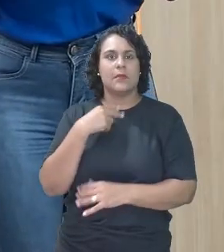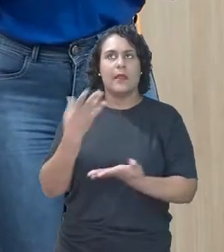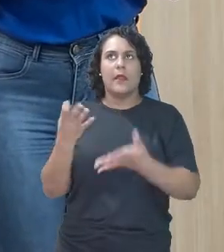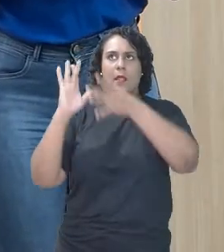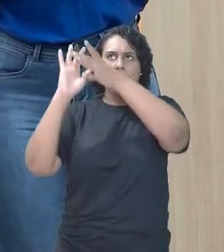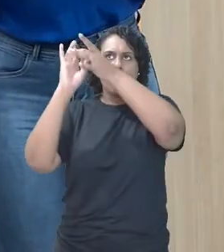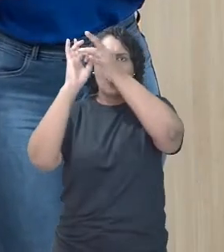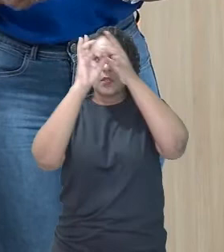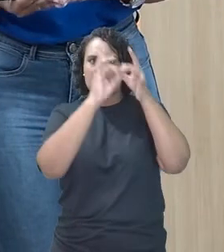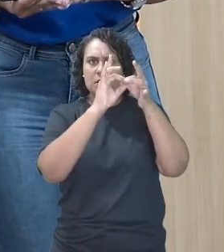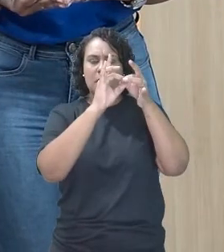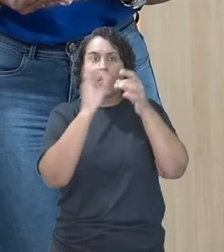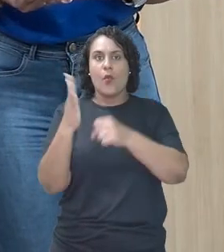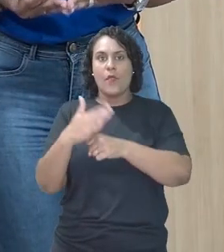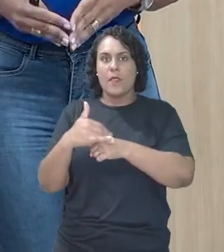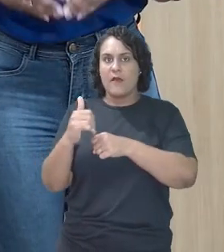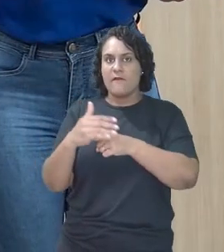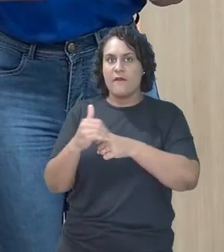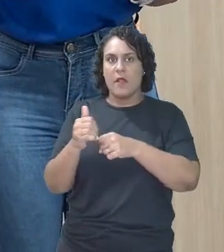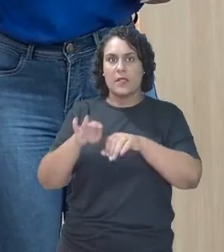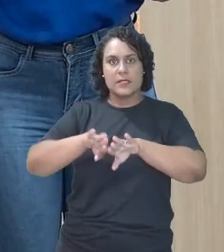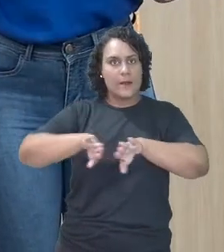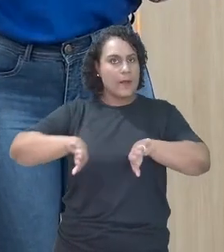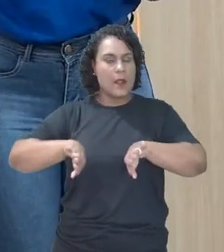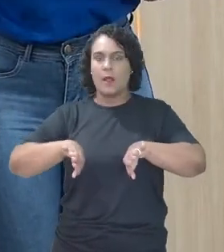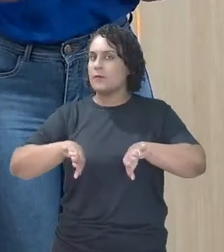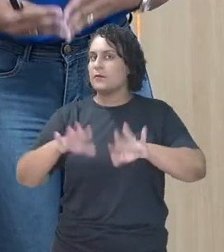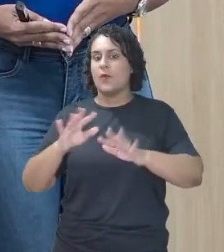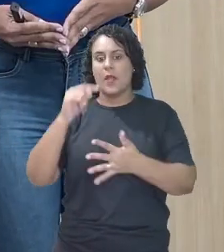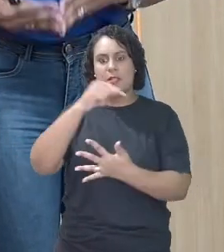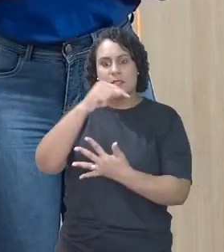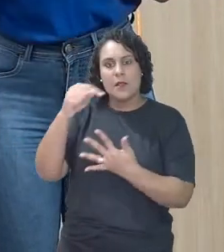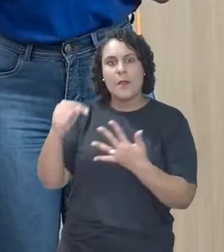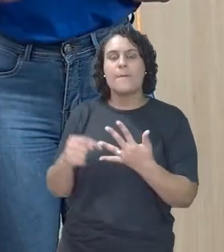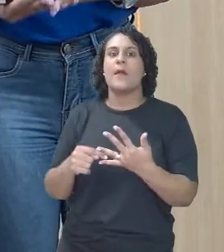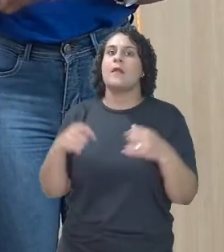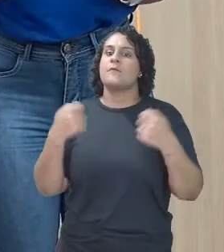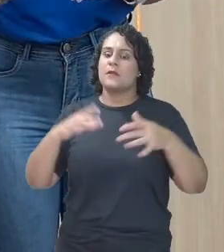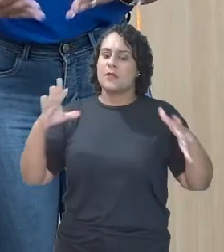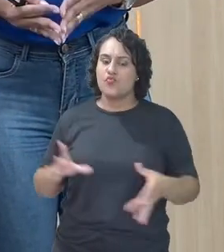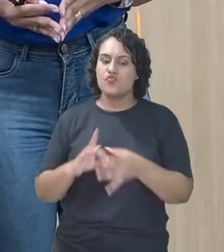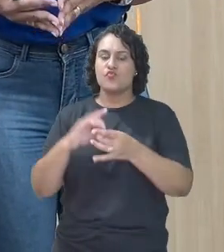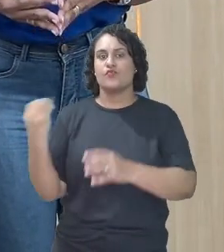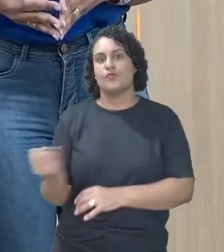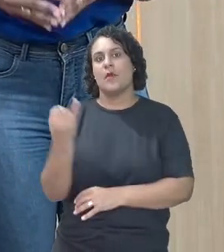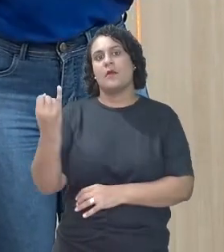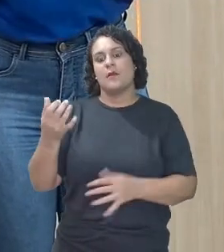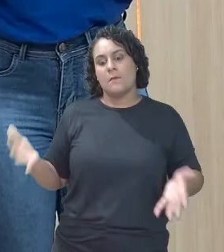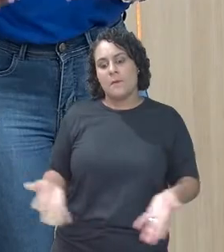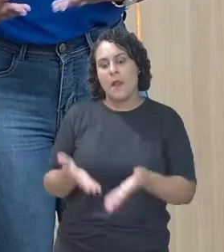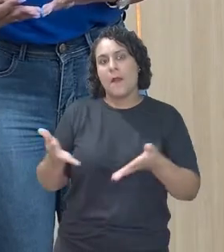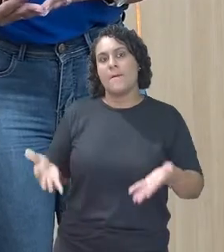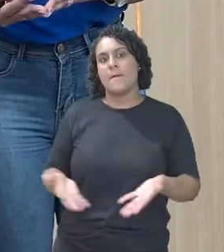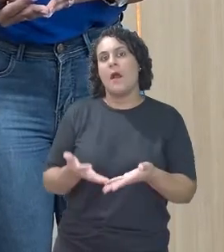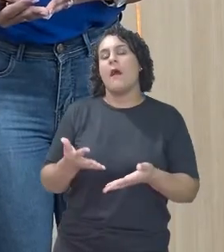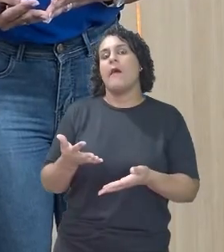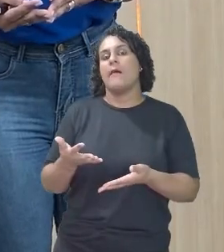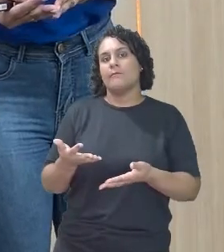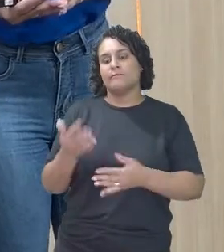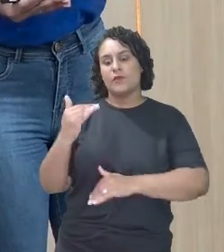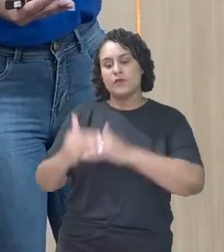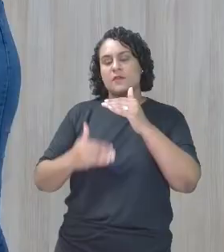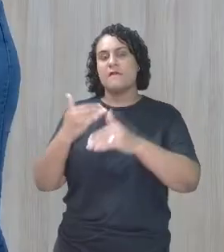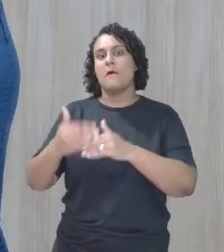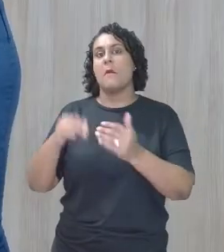separar cognição de afeto, né? O quanto esses aspectos juntos, eles são importantes para o desenvolvimento integral do